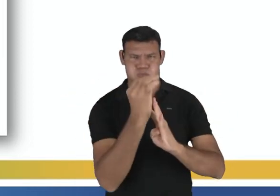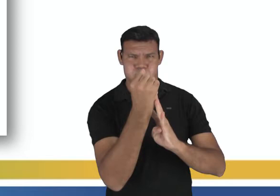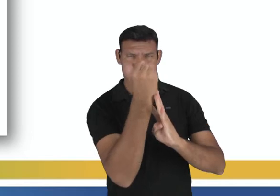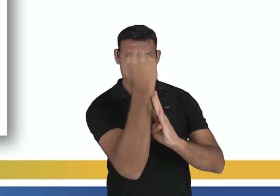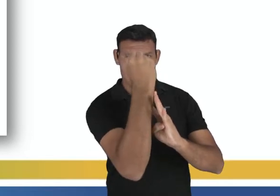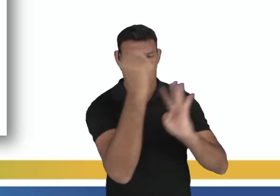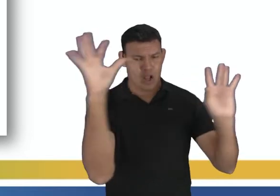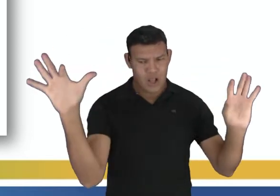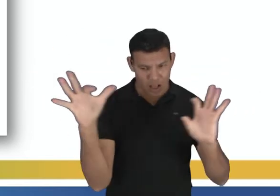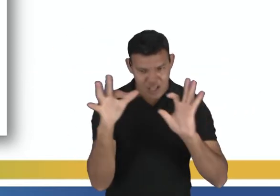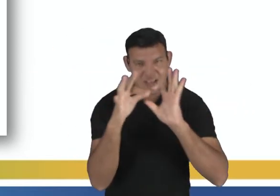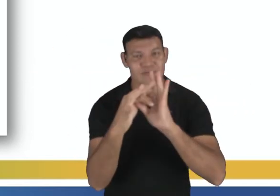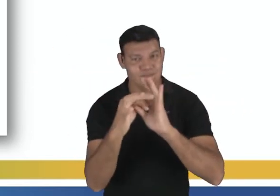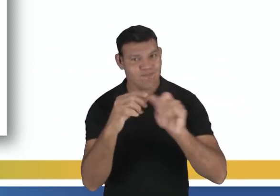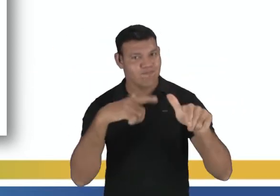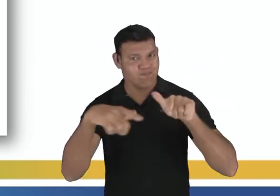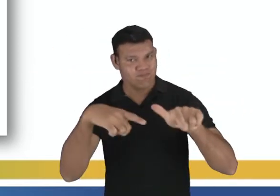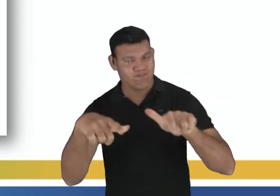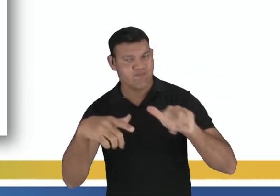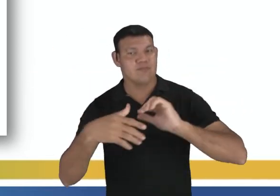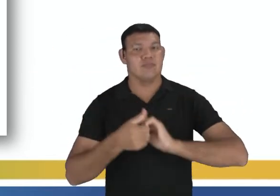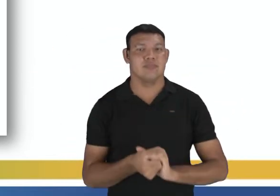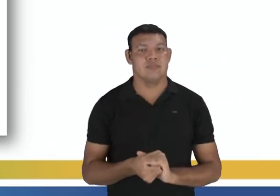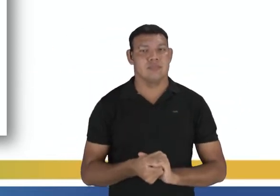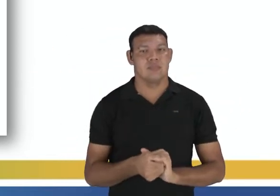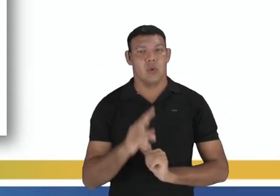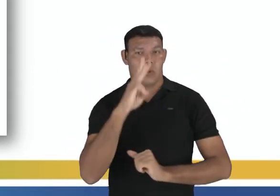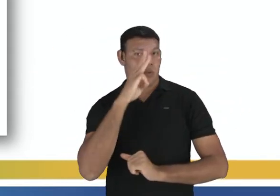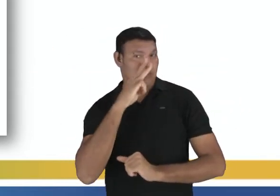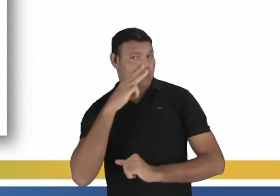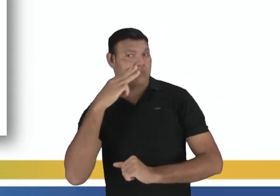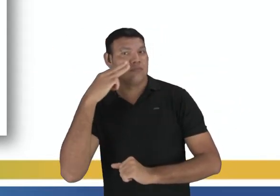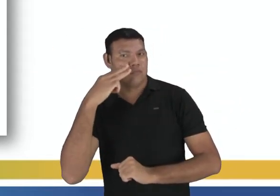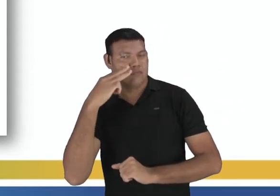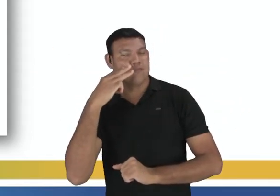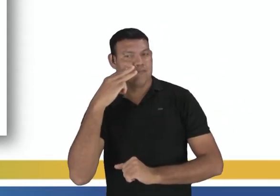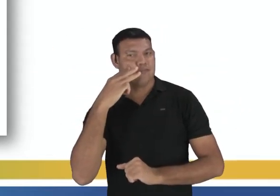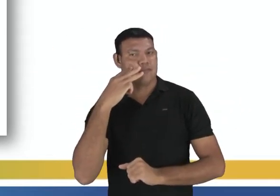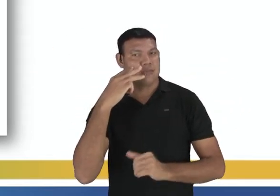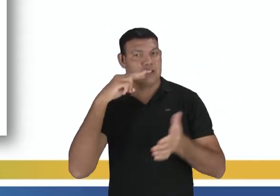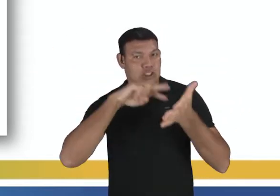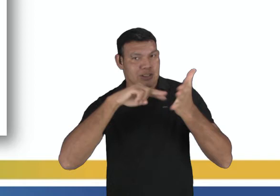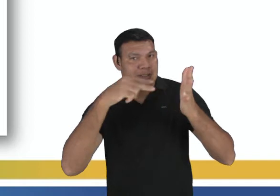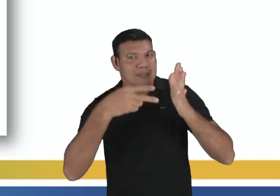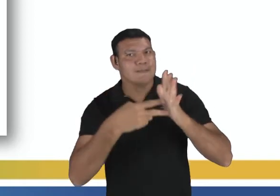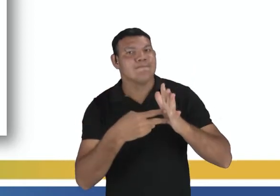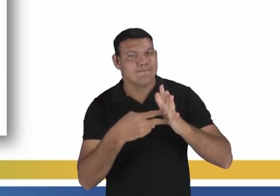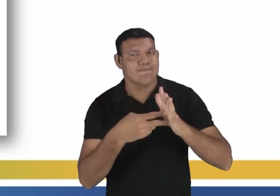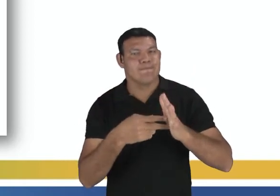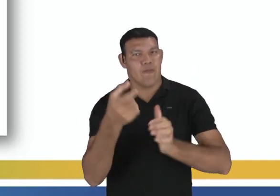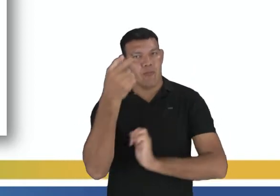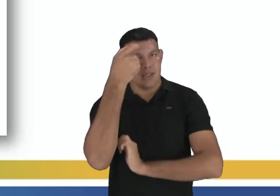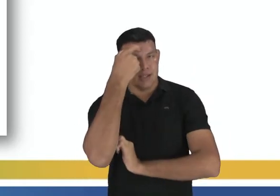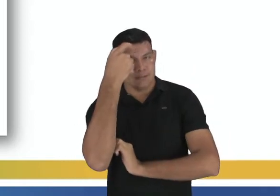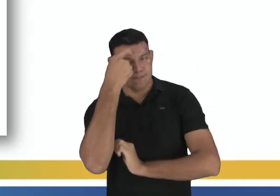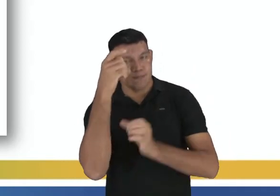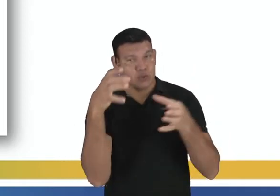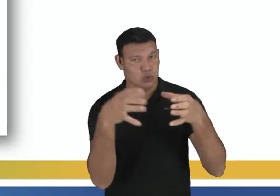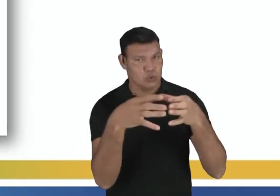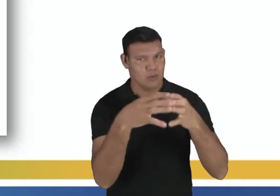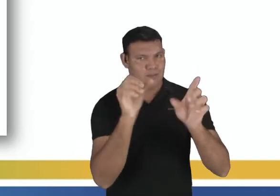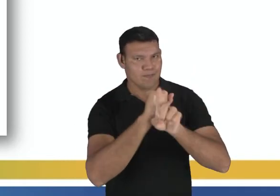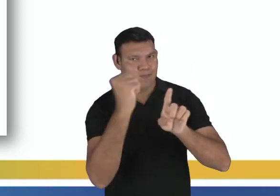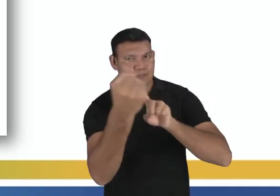à união desses trabalhadores. Aquilo que o marxismo denominou como sendo a consciência de